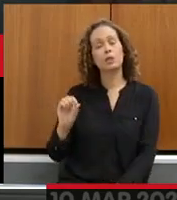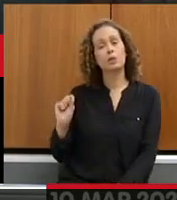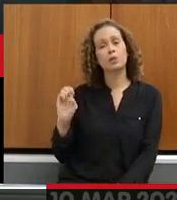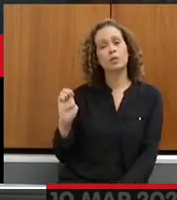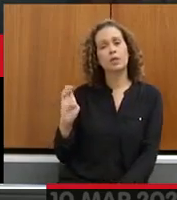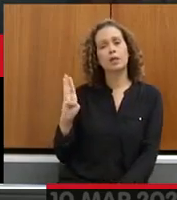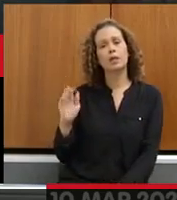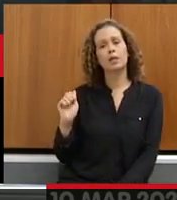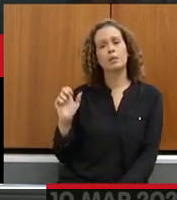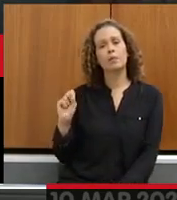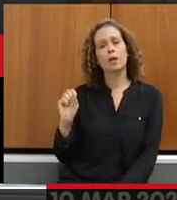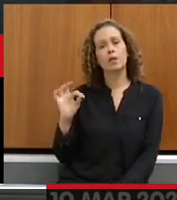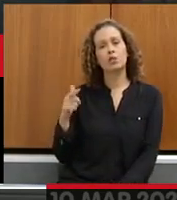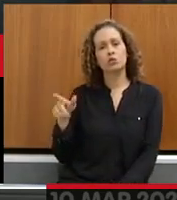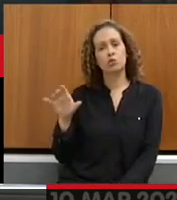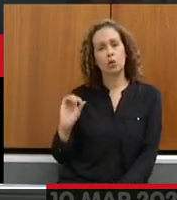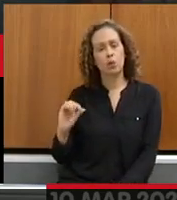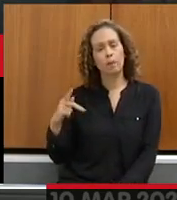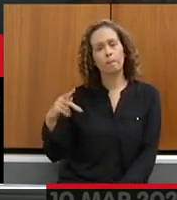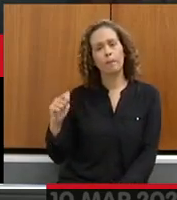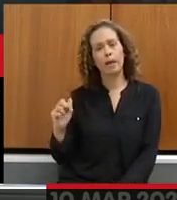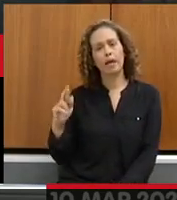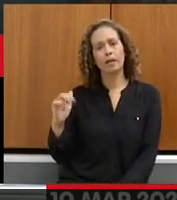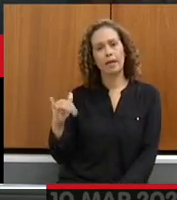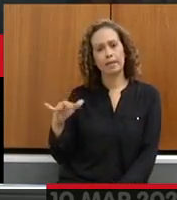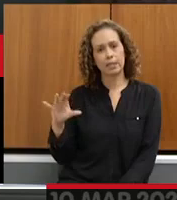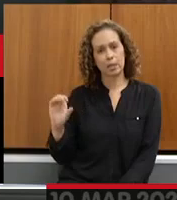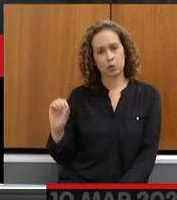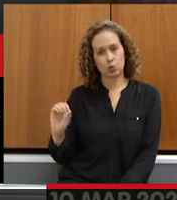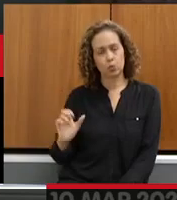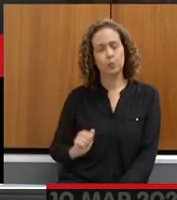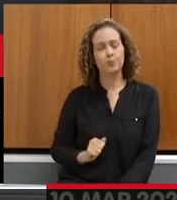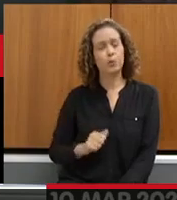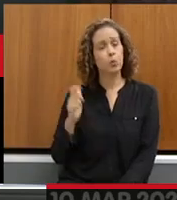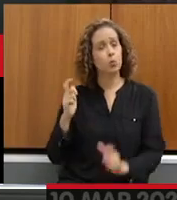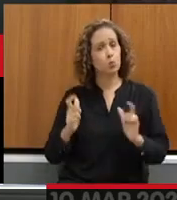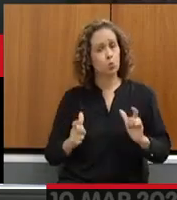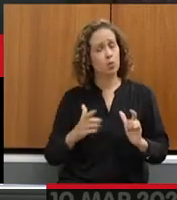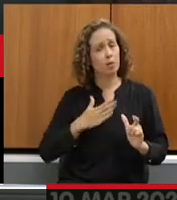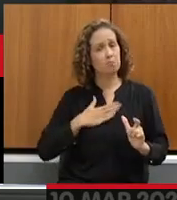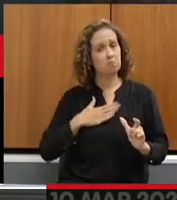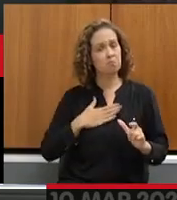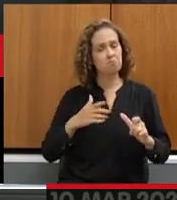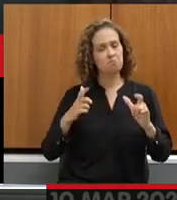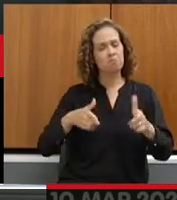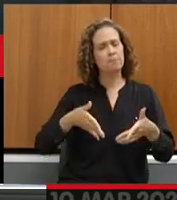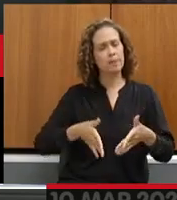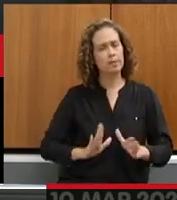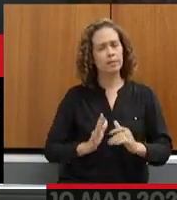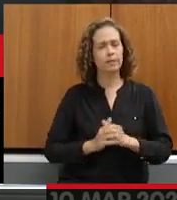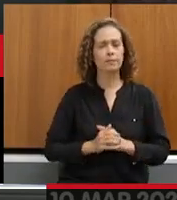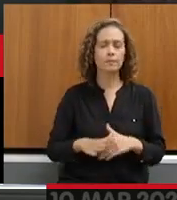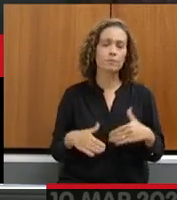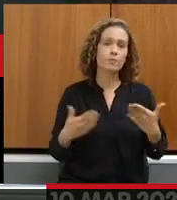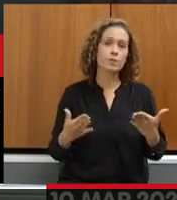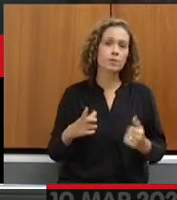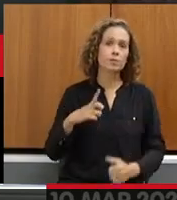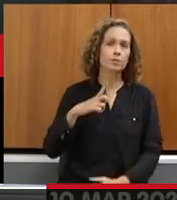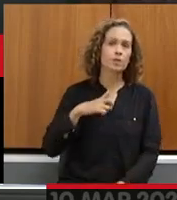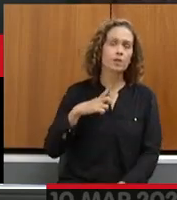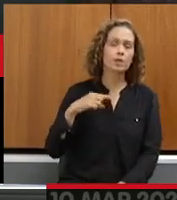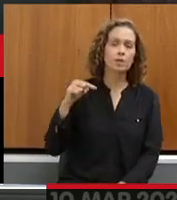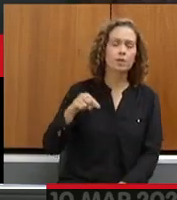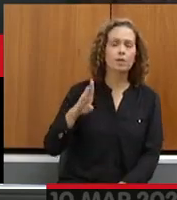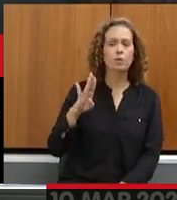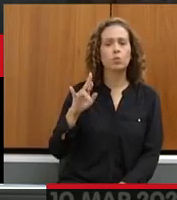terra para o nosso hospital É mas não se governo seus a secretaria tá aqui o rubira Né